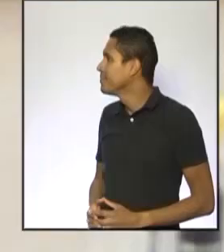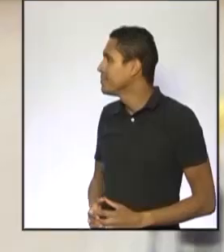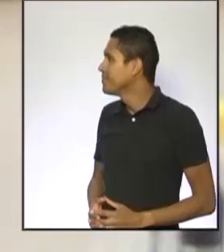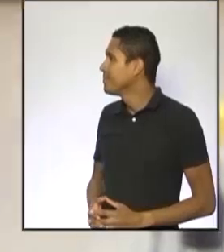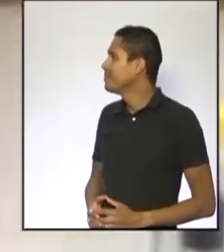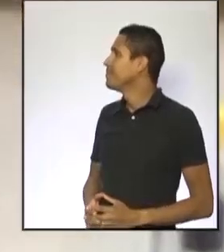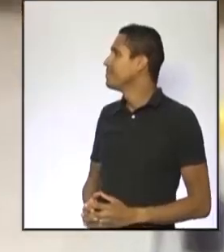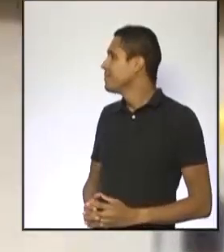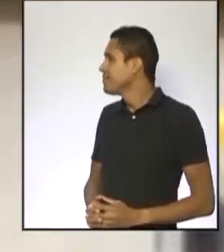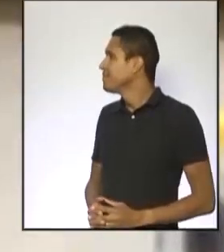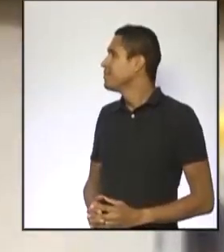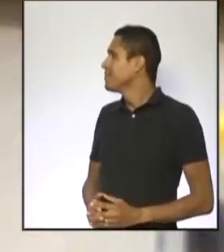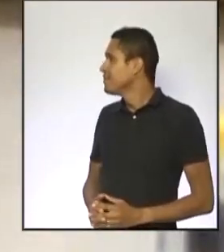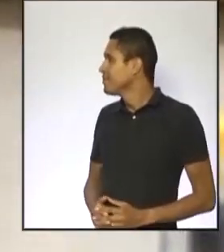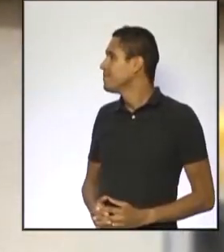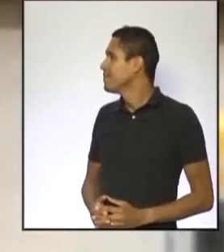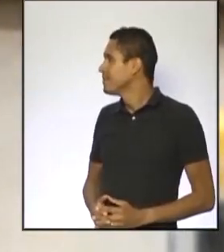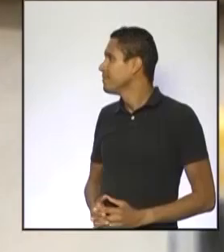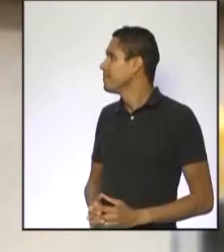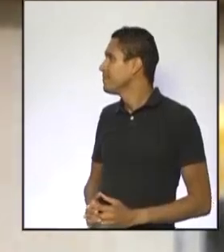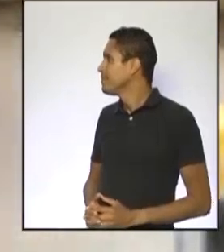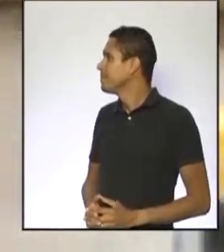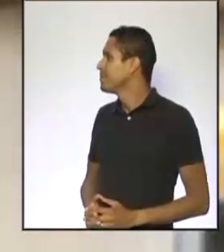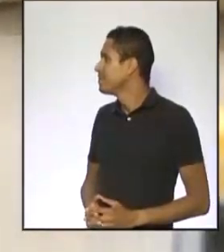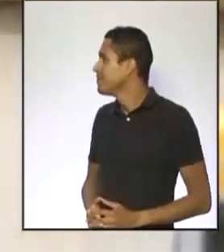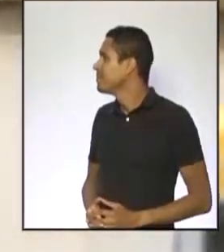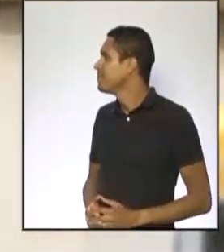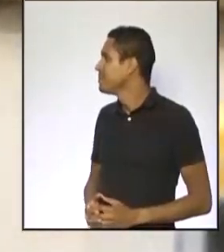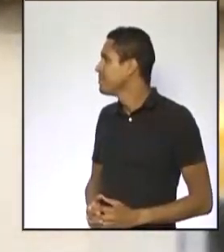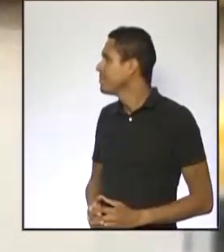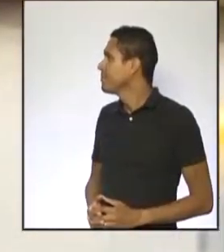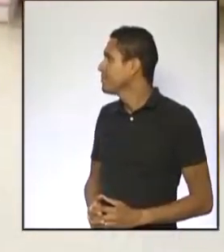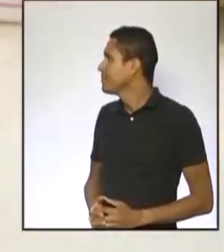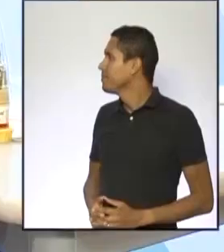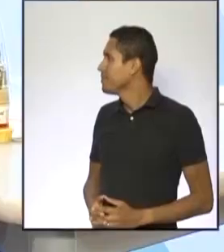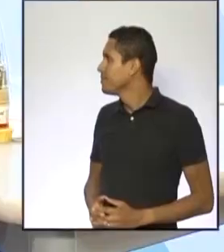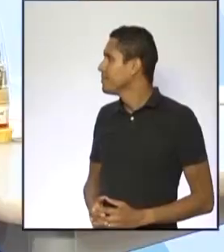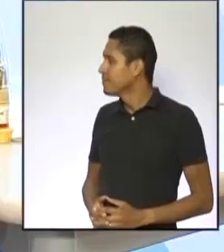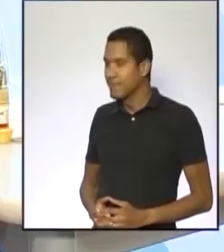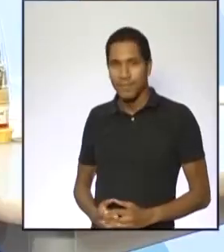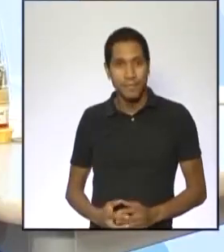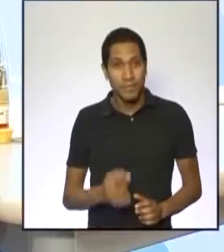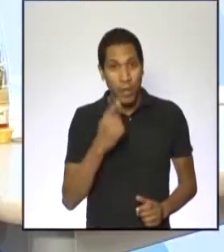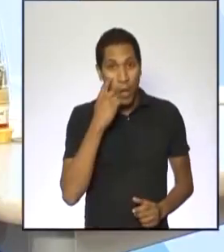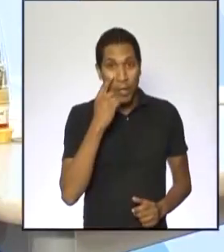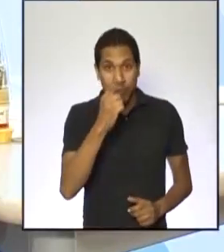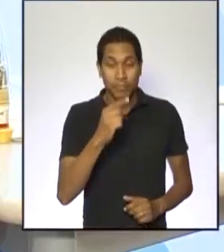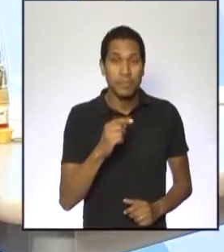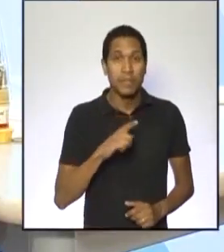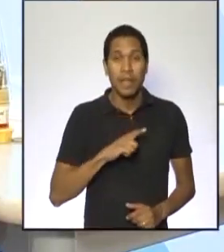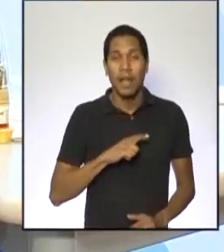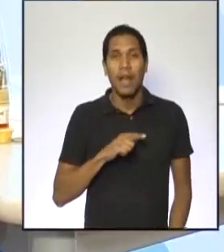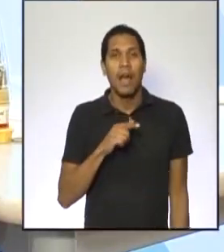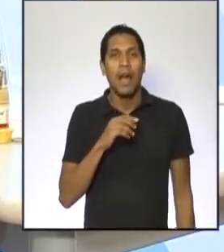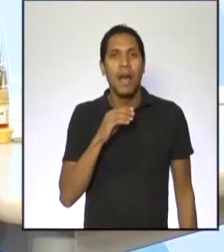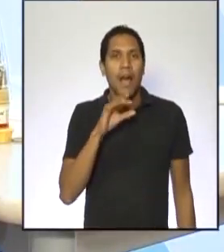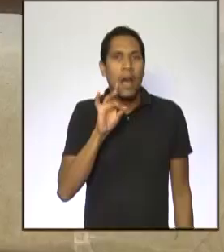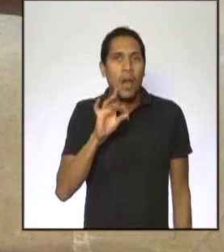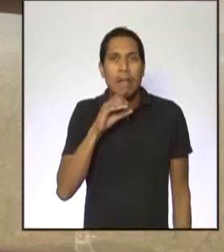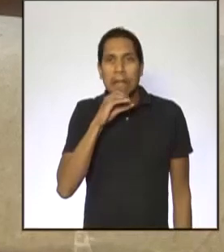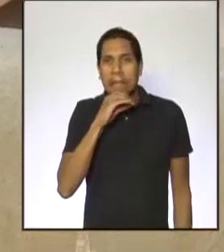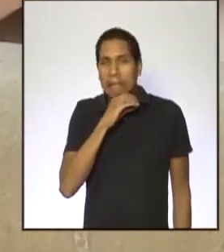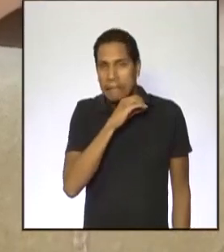Agora, com a cola quente, eu vou pegar o meu palito. Eu estou usando cola quente, mas vocês podem usar